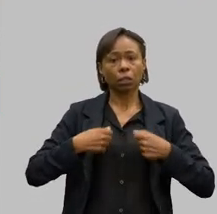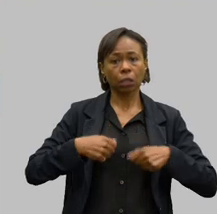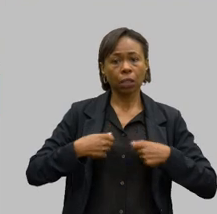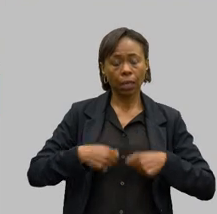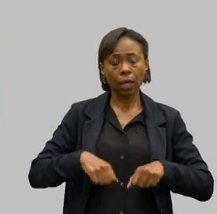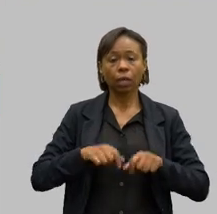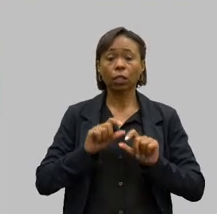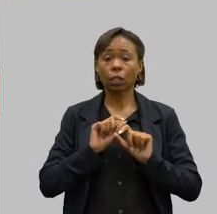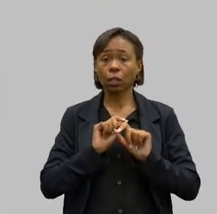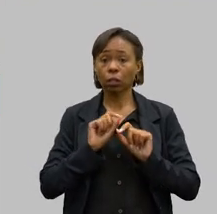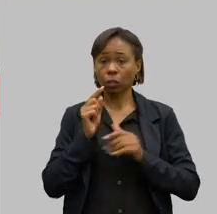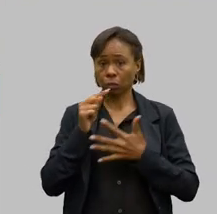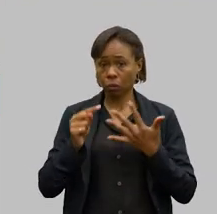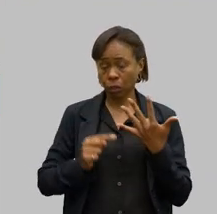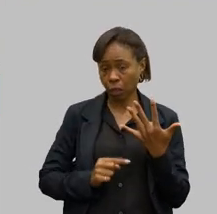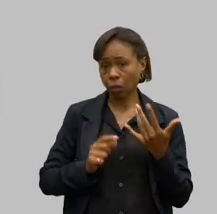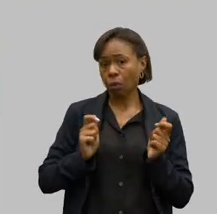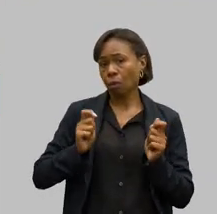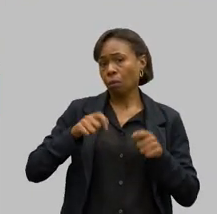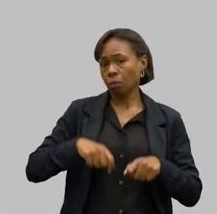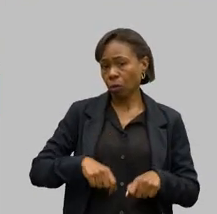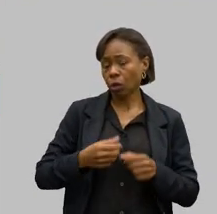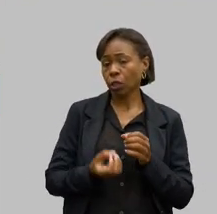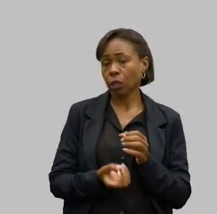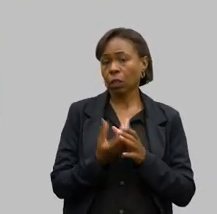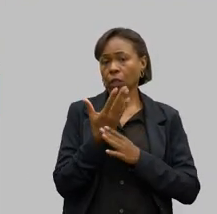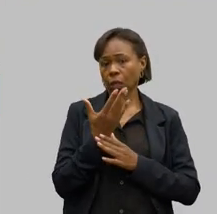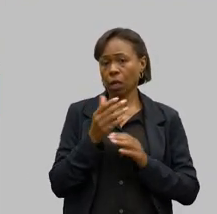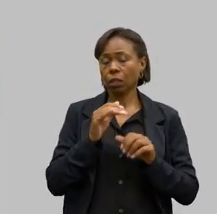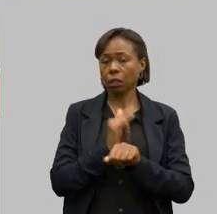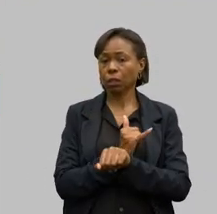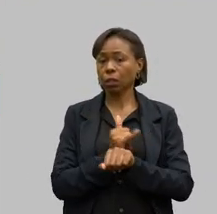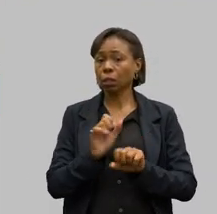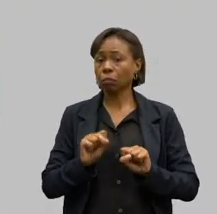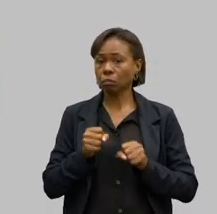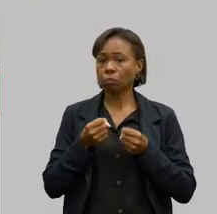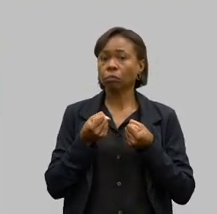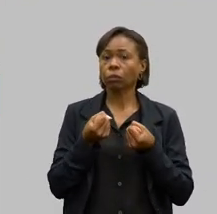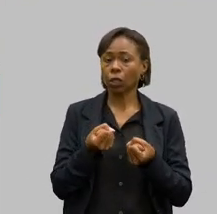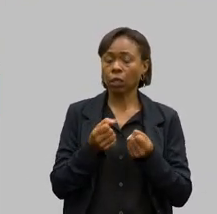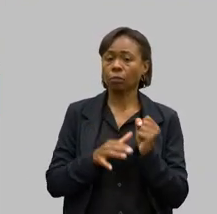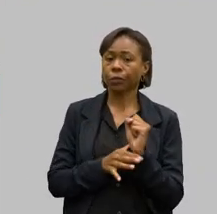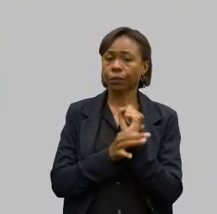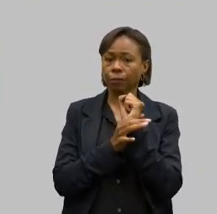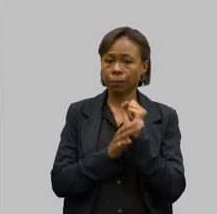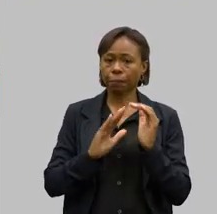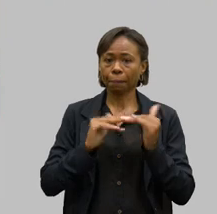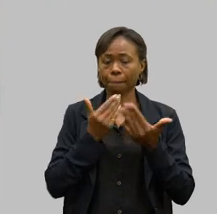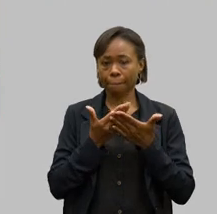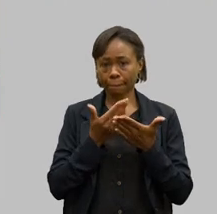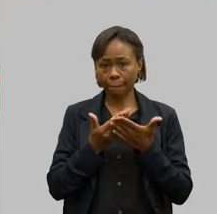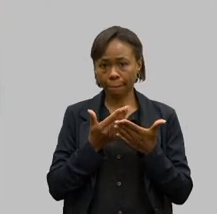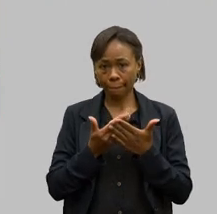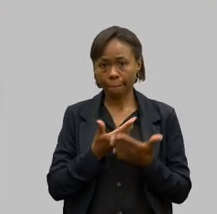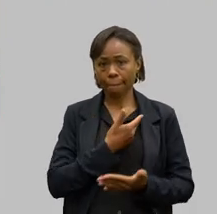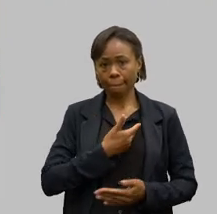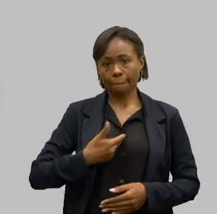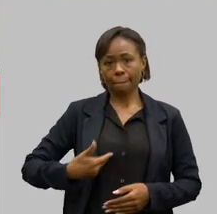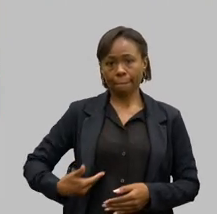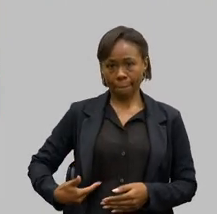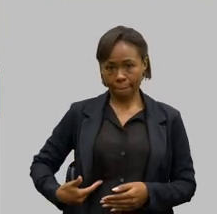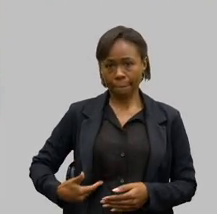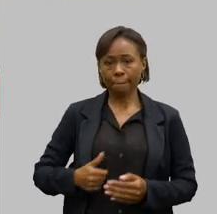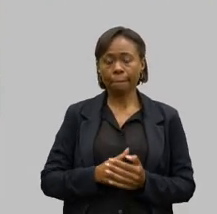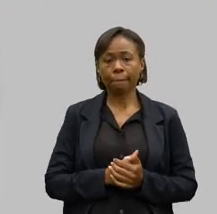poderá adotar as seguintes medidas voltadas para o incremento da segurança nas escolas da rede estadual de ensino.